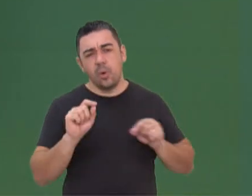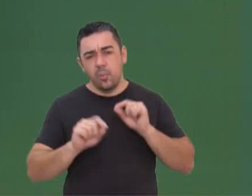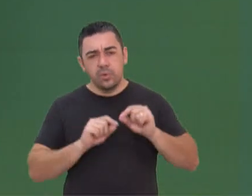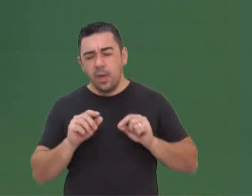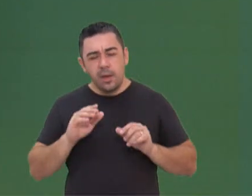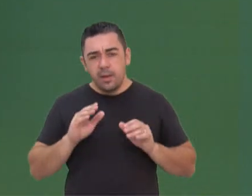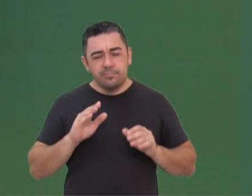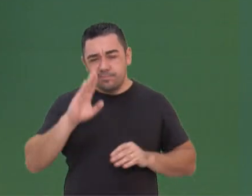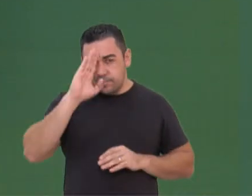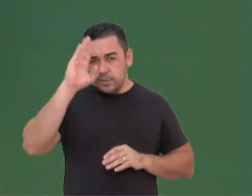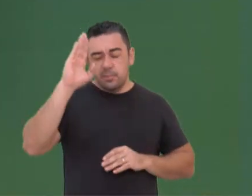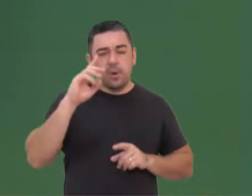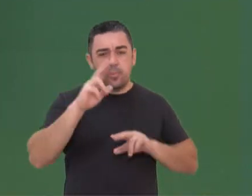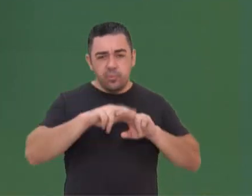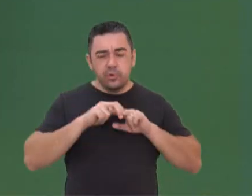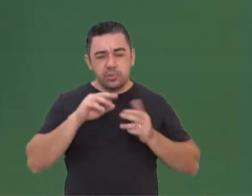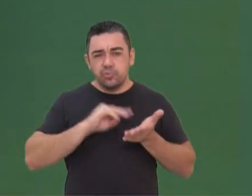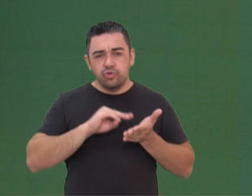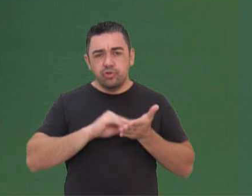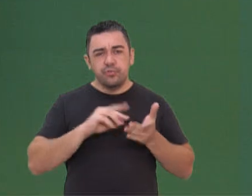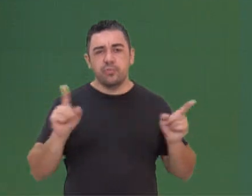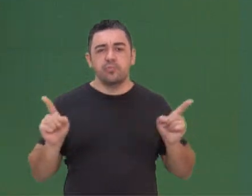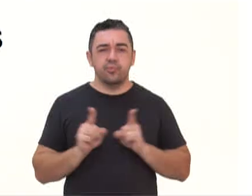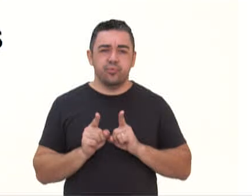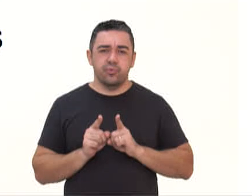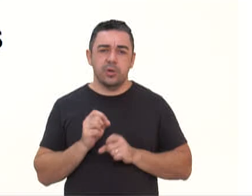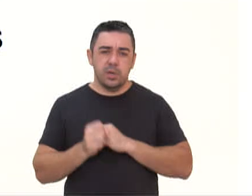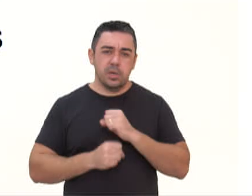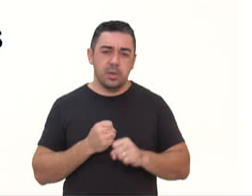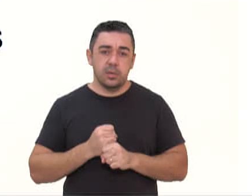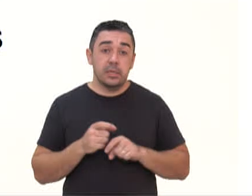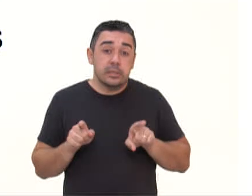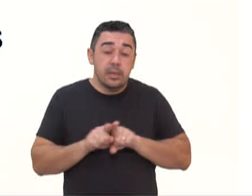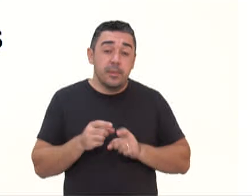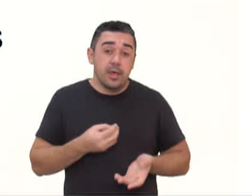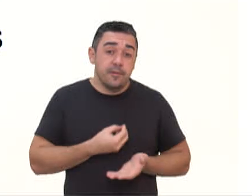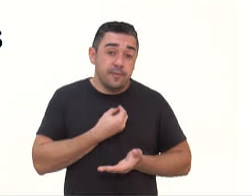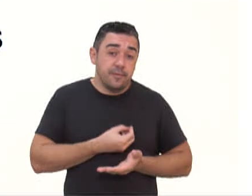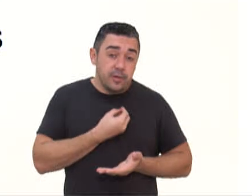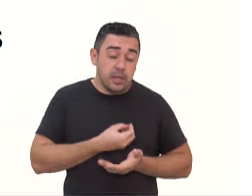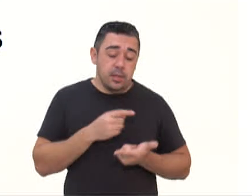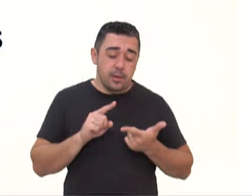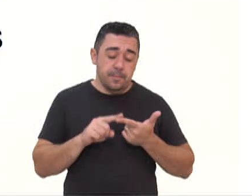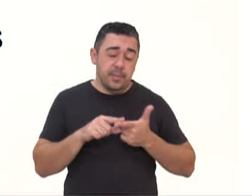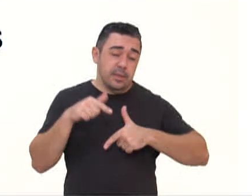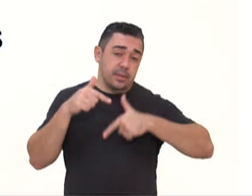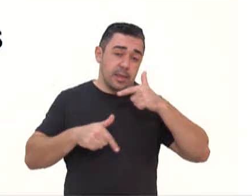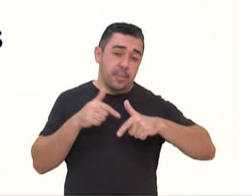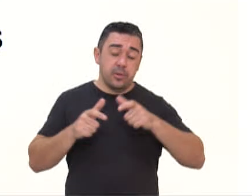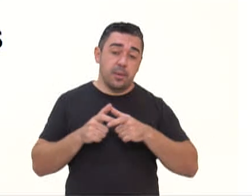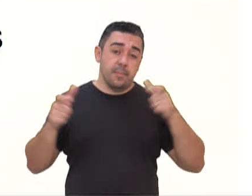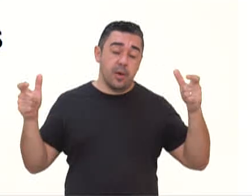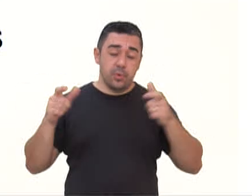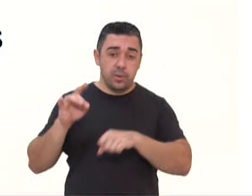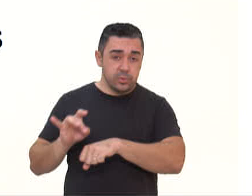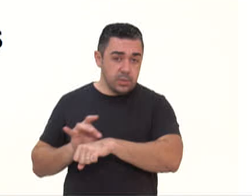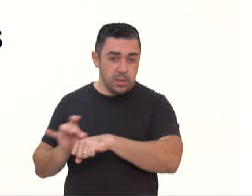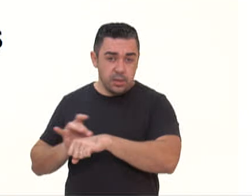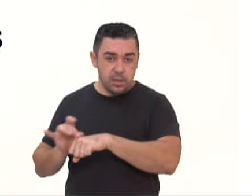esses jornais durarem pouco. As condições de vida e de trabalho da maior parte da população